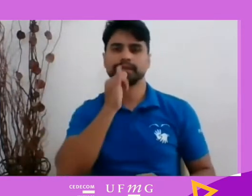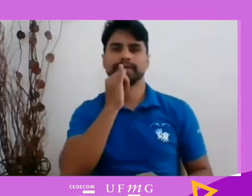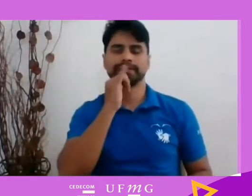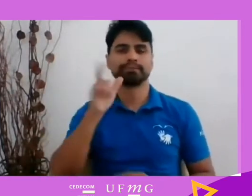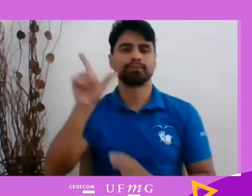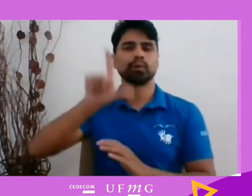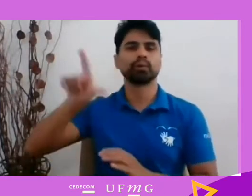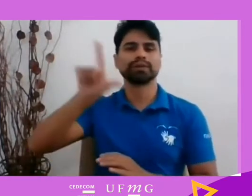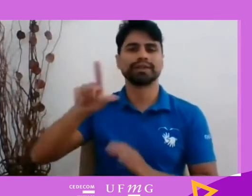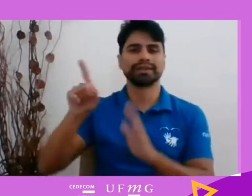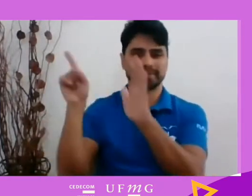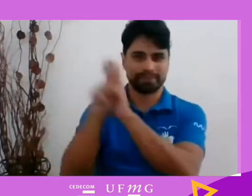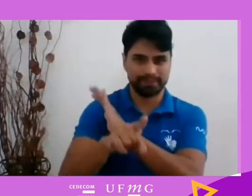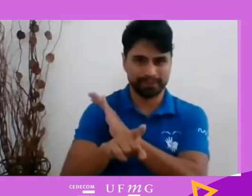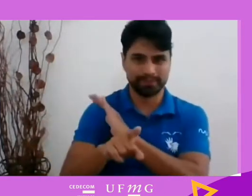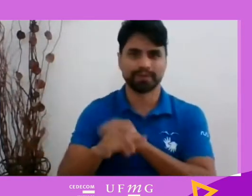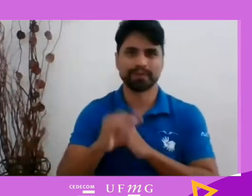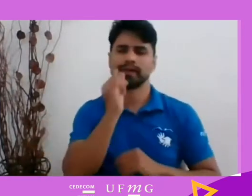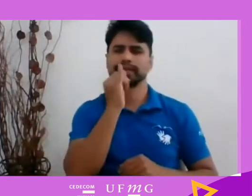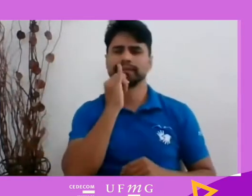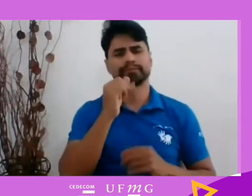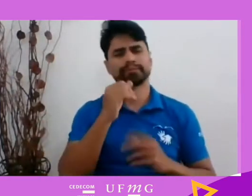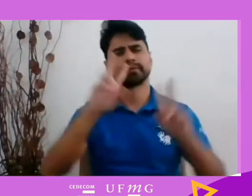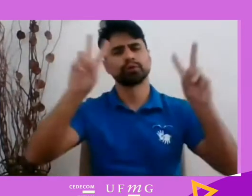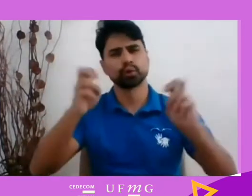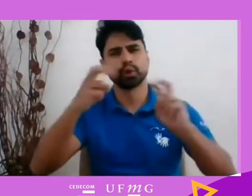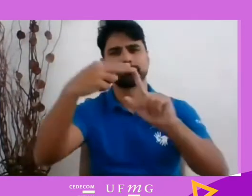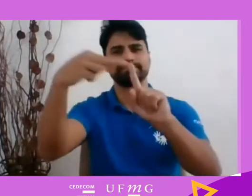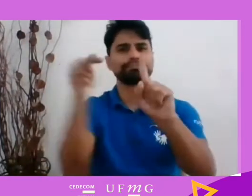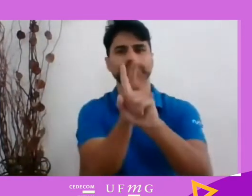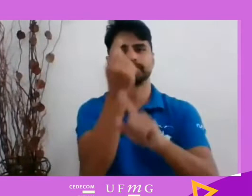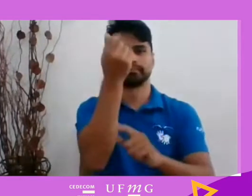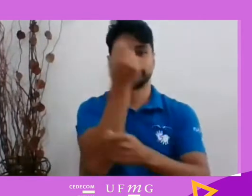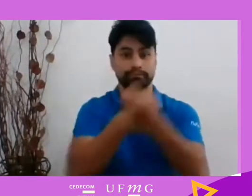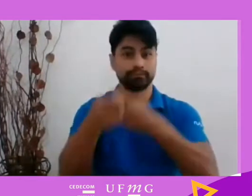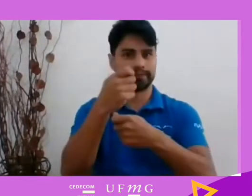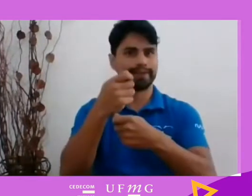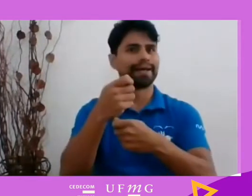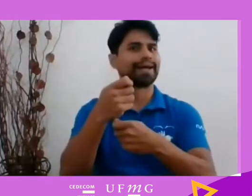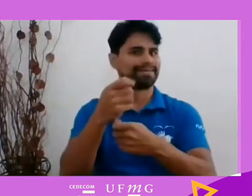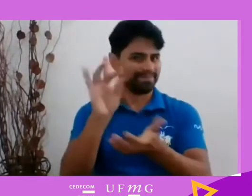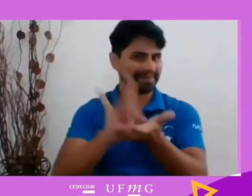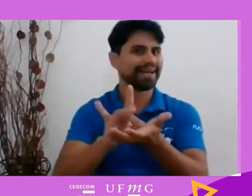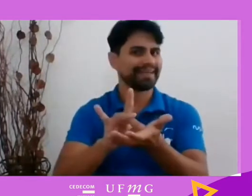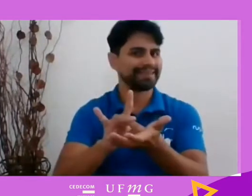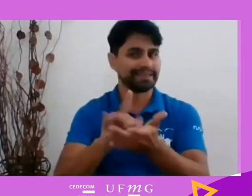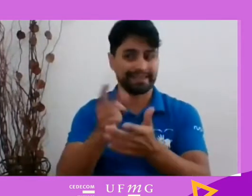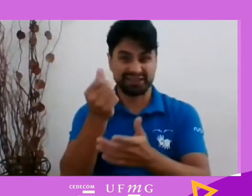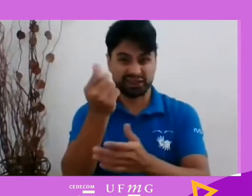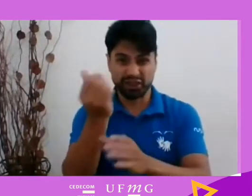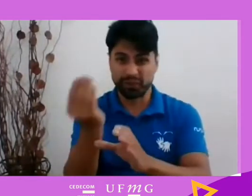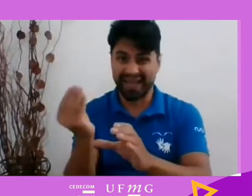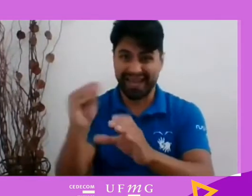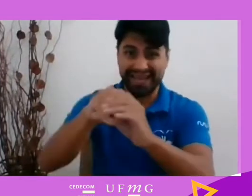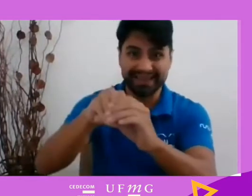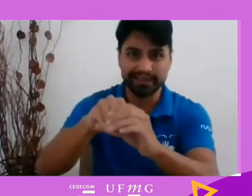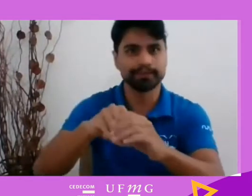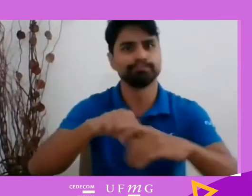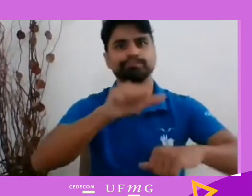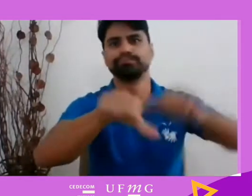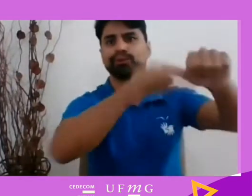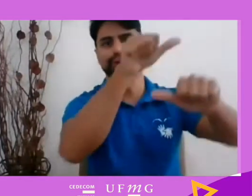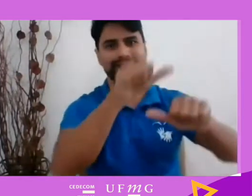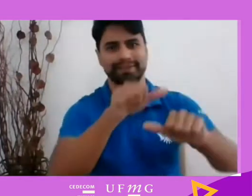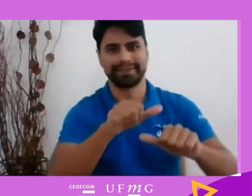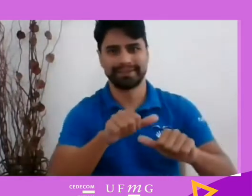perspectiva econômica, a questão fica muito mais forte. Mas a questão não é só uma dimensão econômica. Ela é